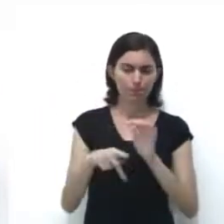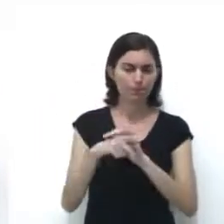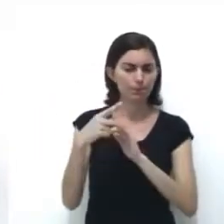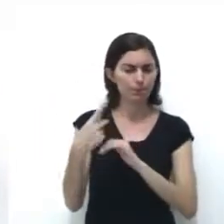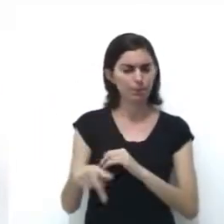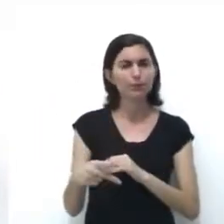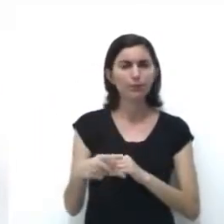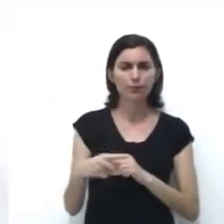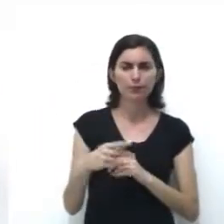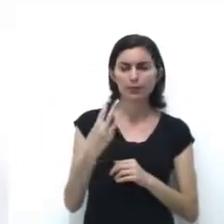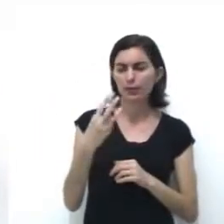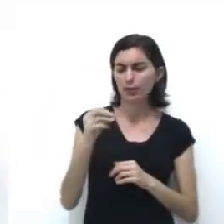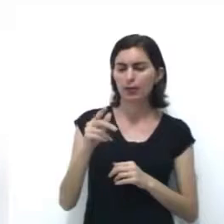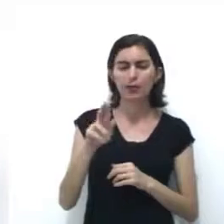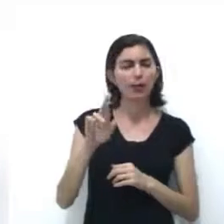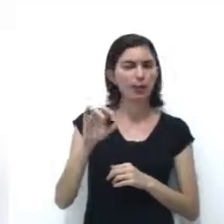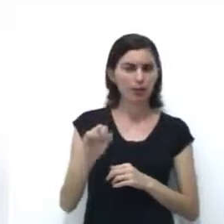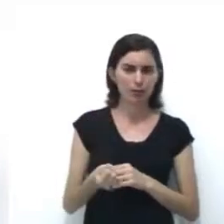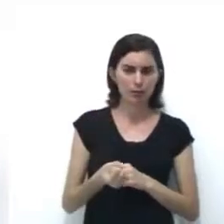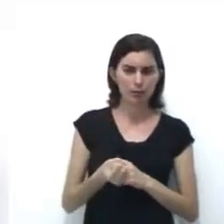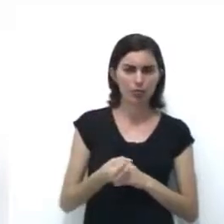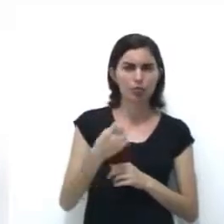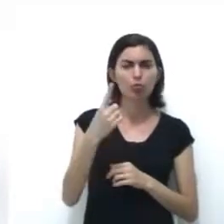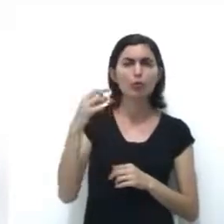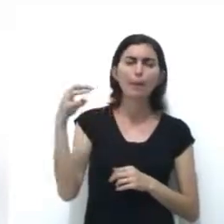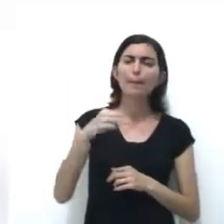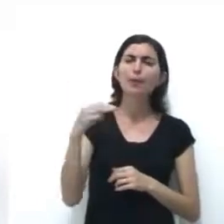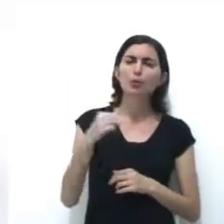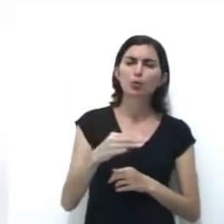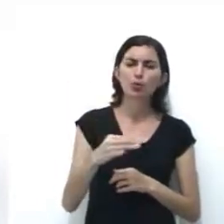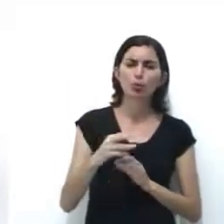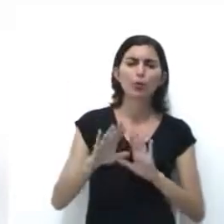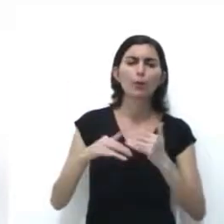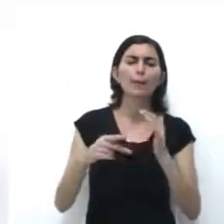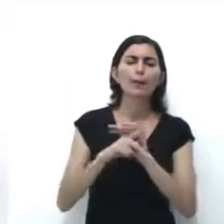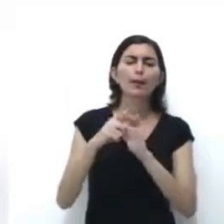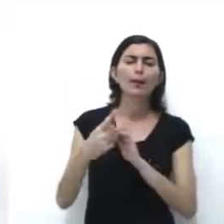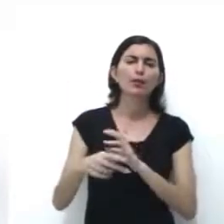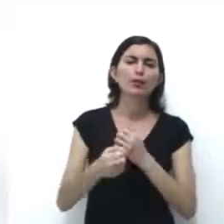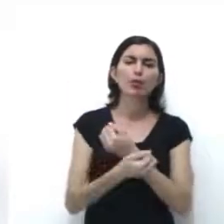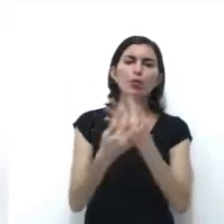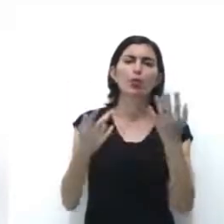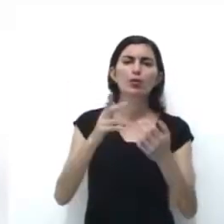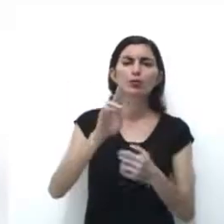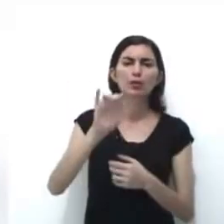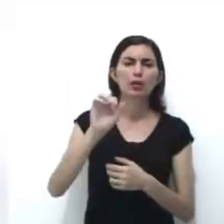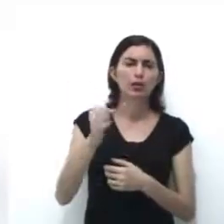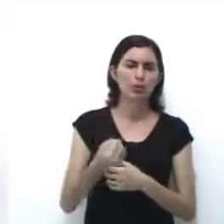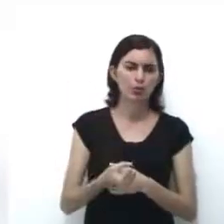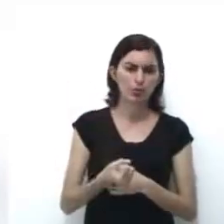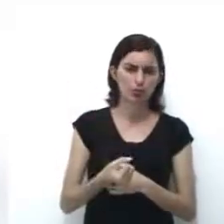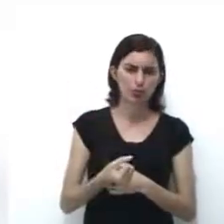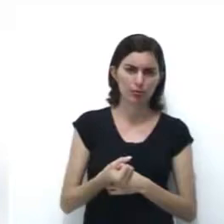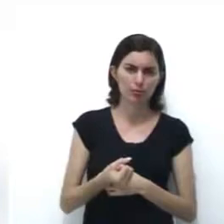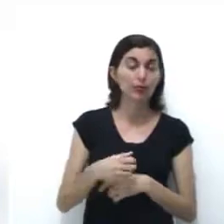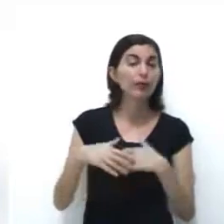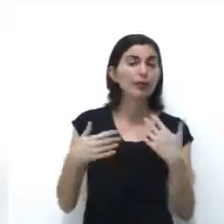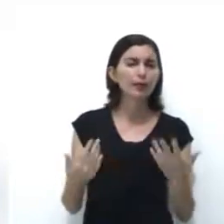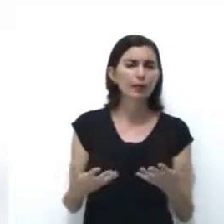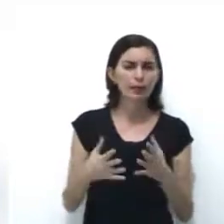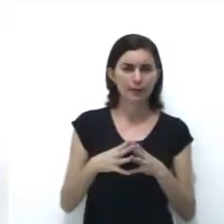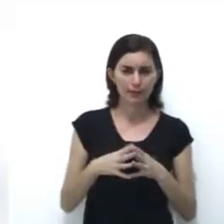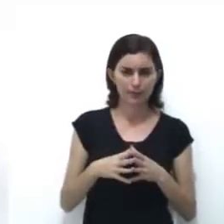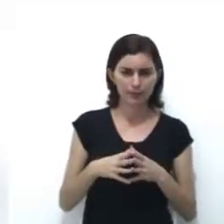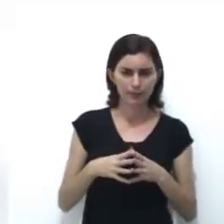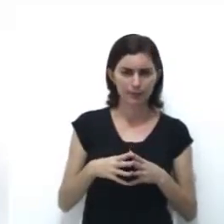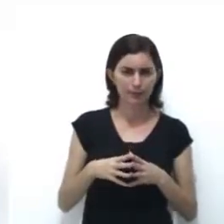minutos correspondem a 30 graus. E 1 minuto, então, corresponde a quantos graus? E